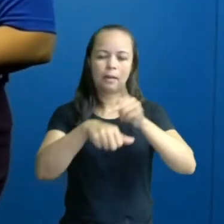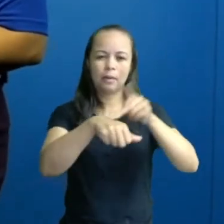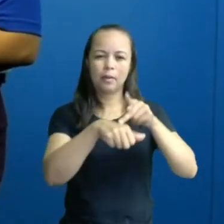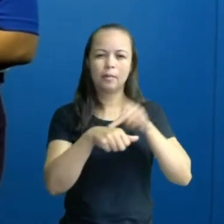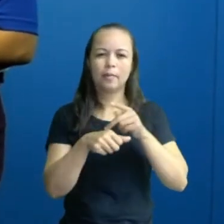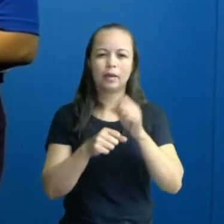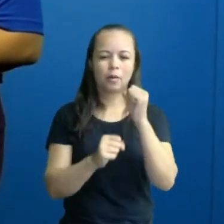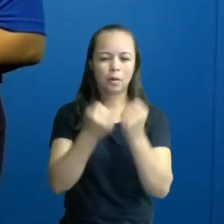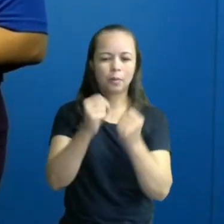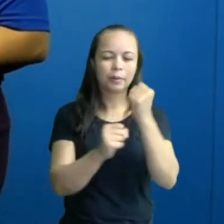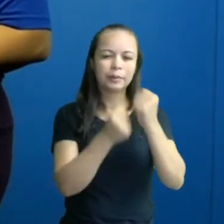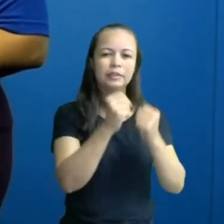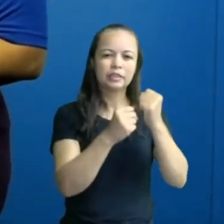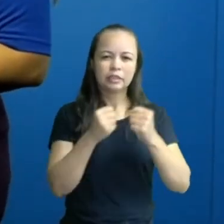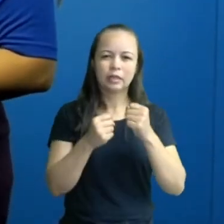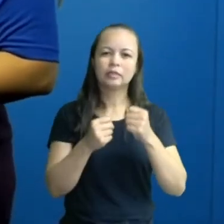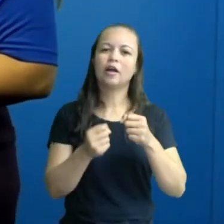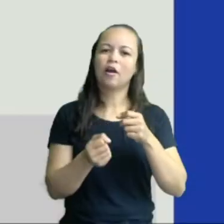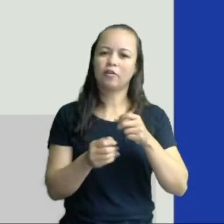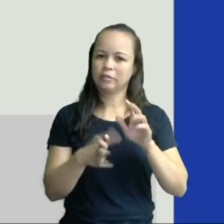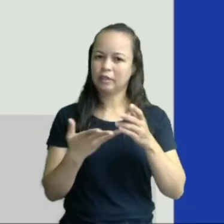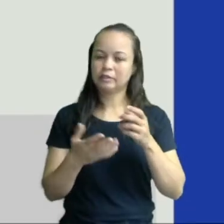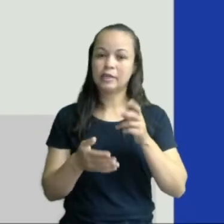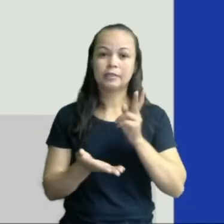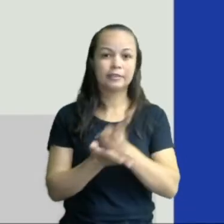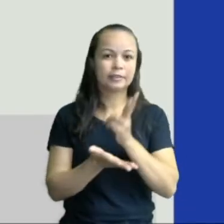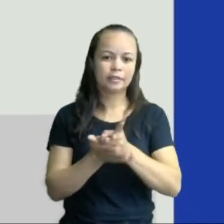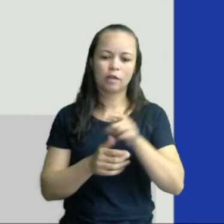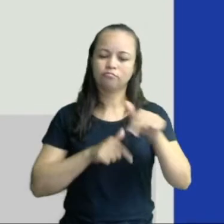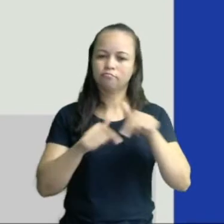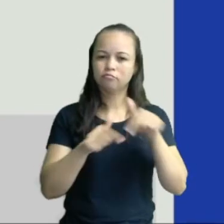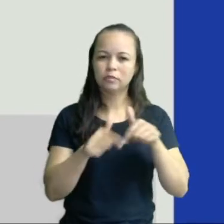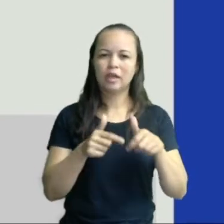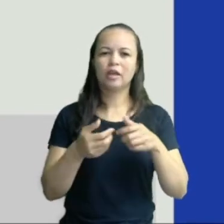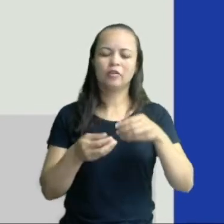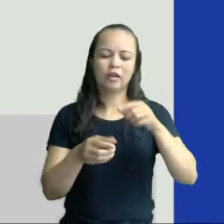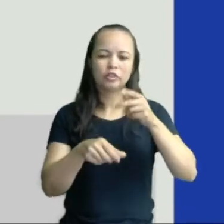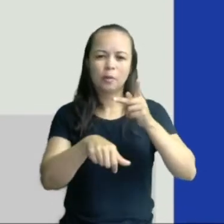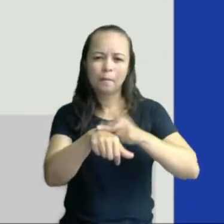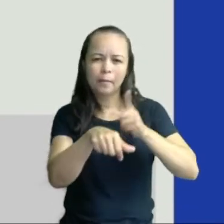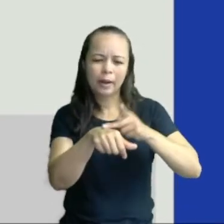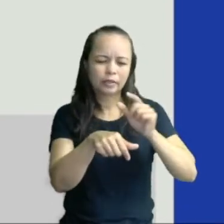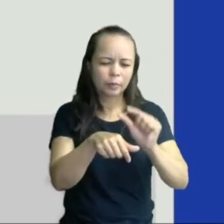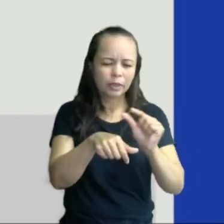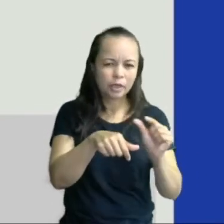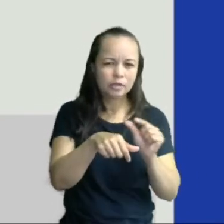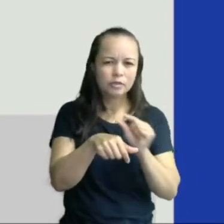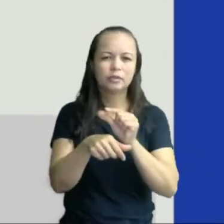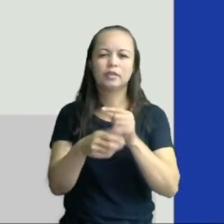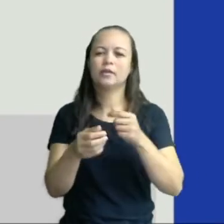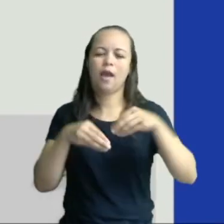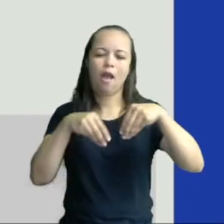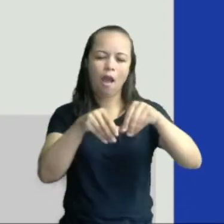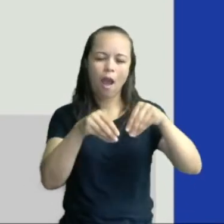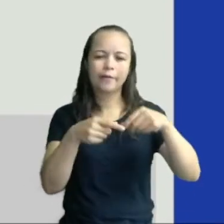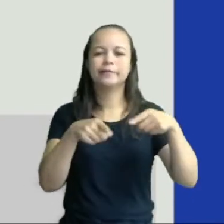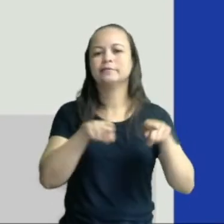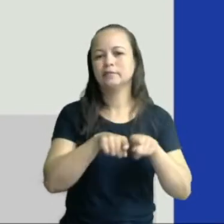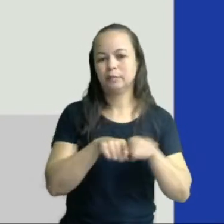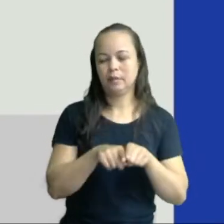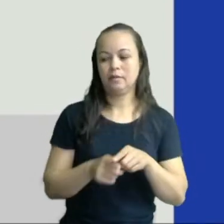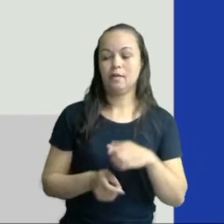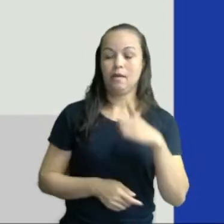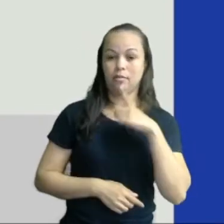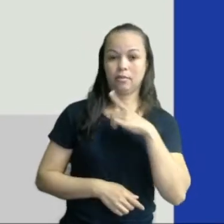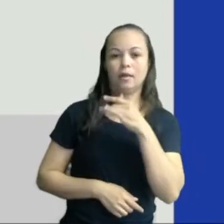extraindo. Vocês já perceberam? Extraindo pedra, que faz cascalho, que faz brita, que faz várias coisas, areia. Aqui eu tenho um